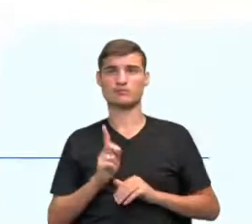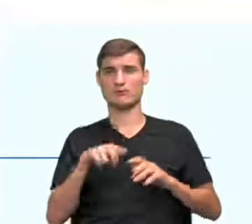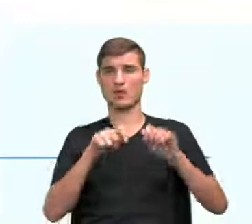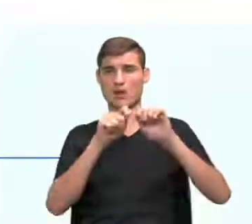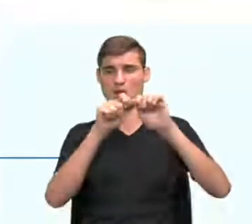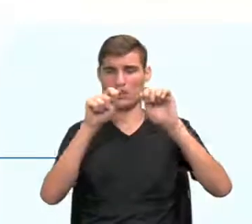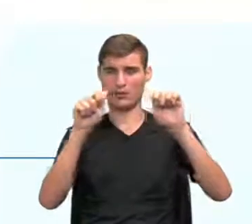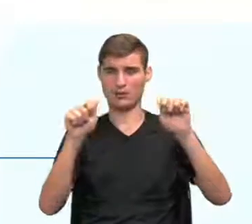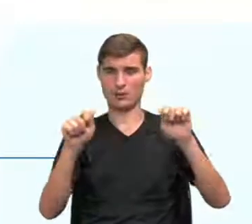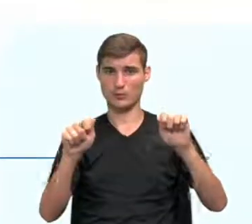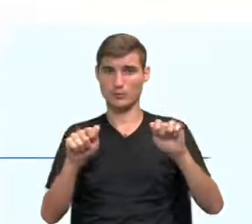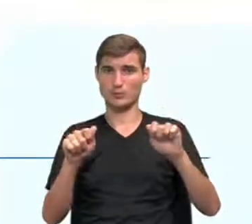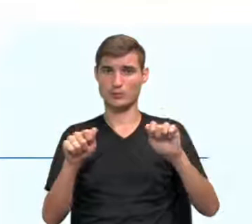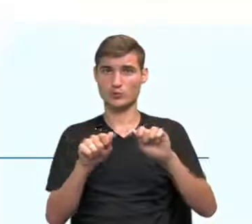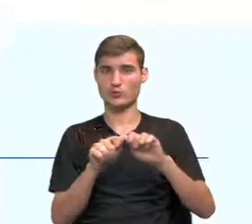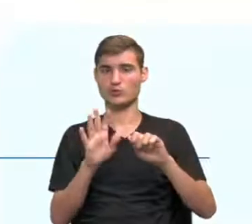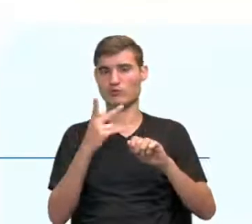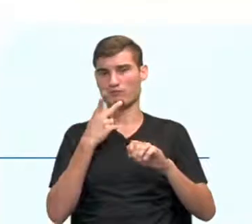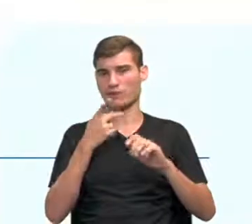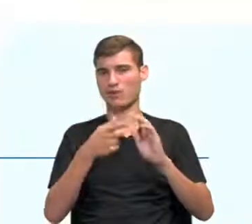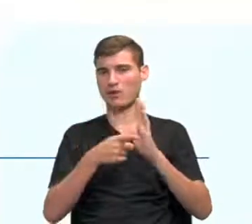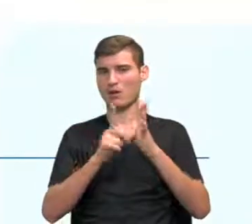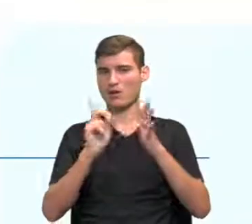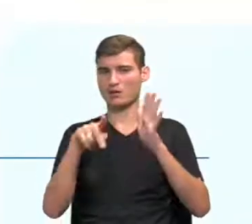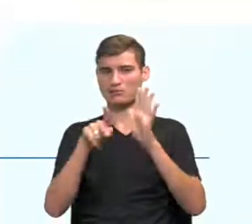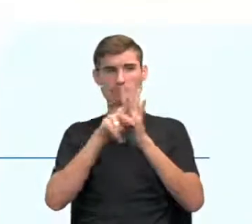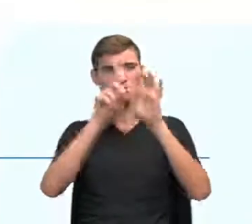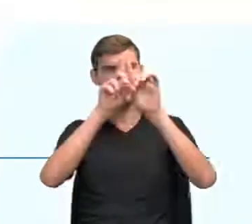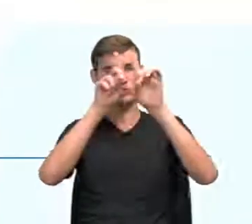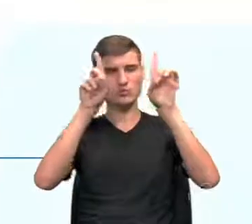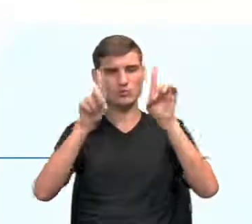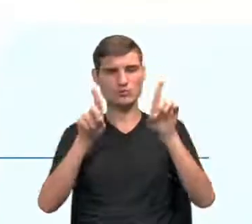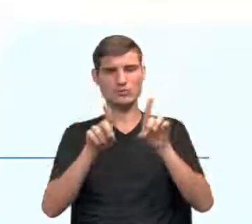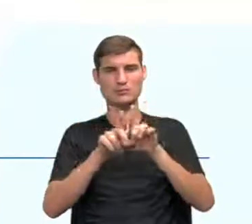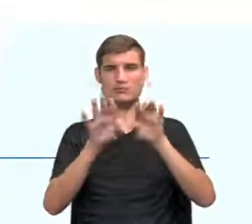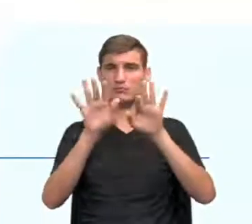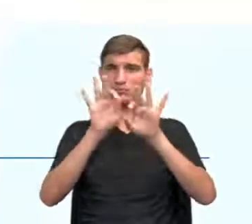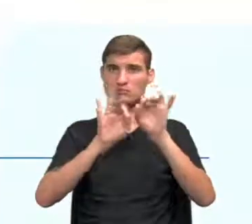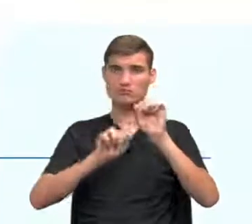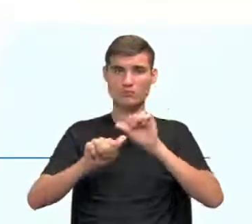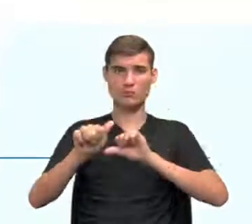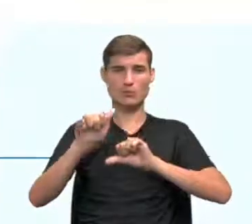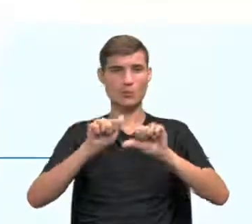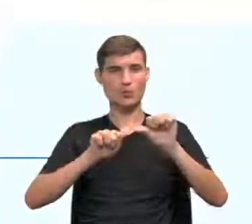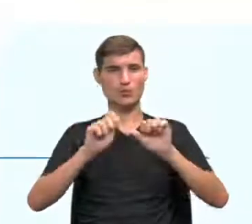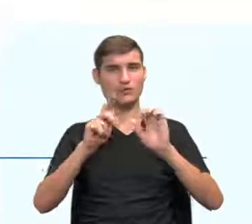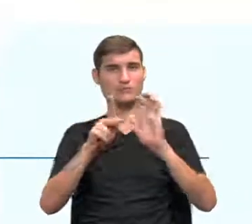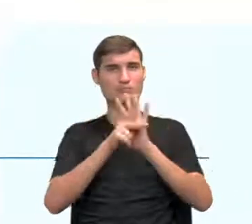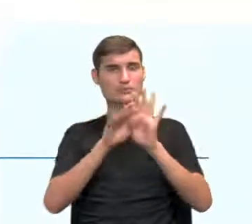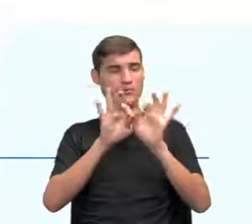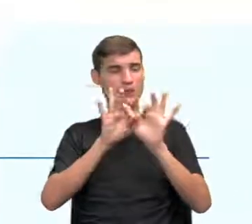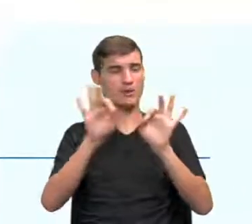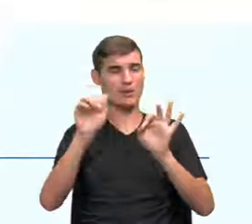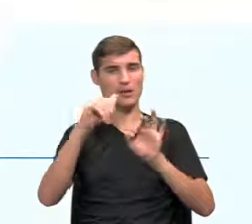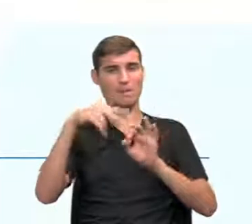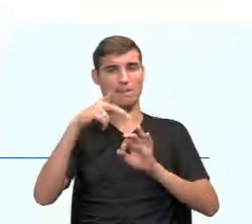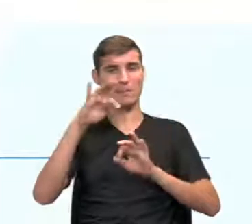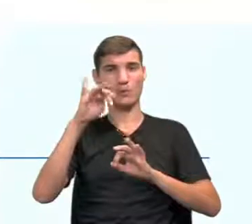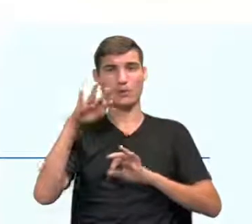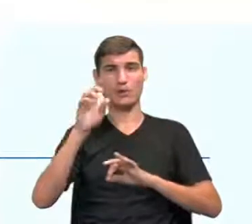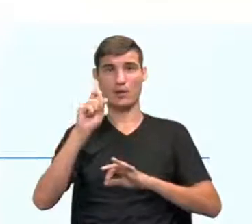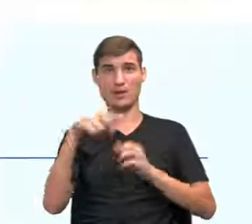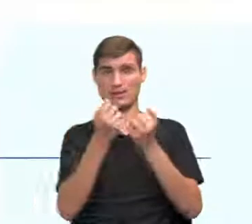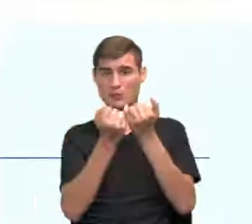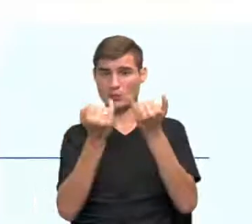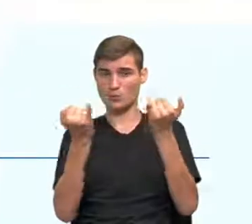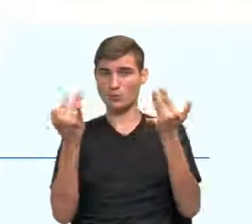analógico, como eu falei, você digitaliza ele, modula por amplitude, que é a quantização. Então,